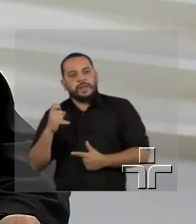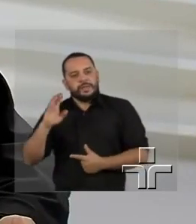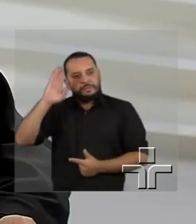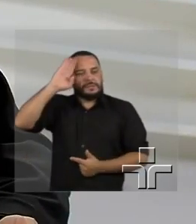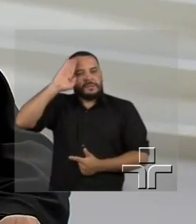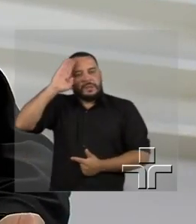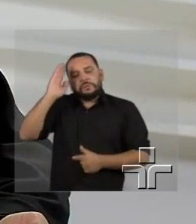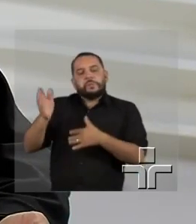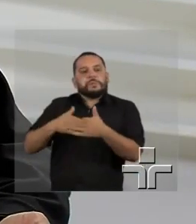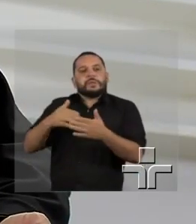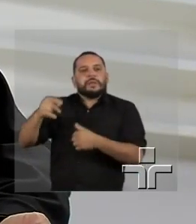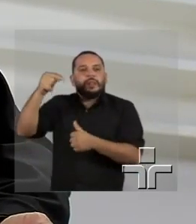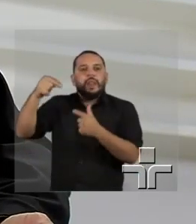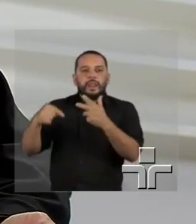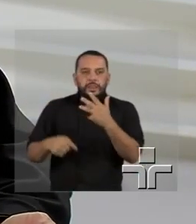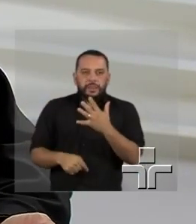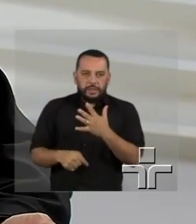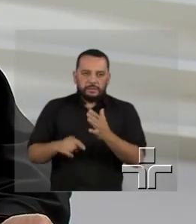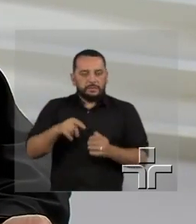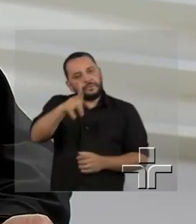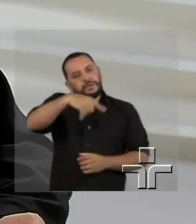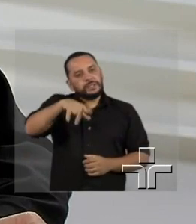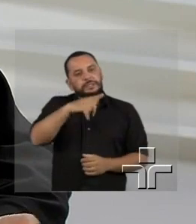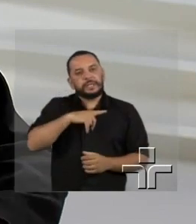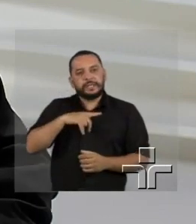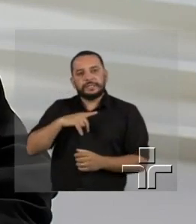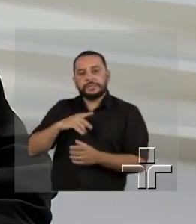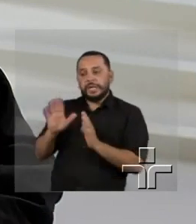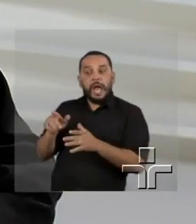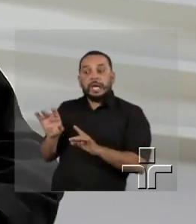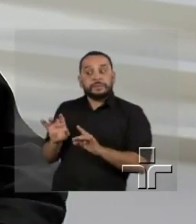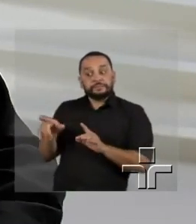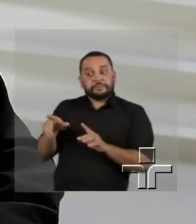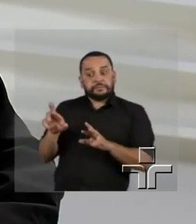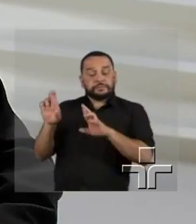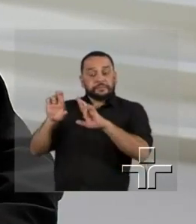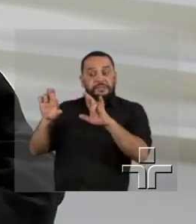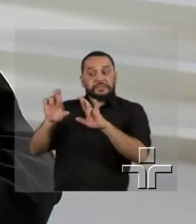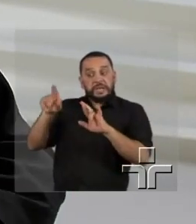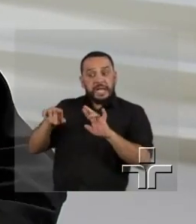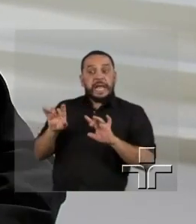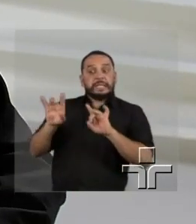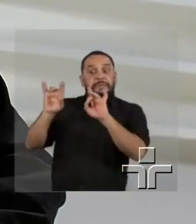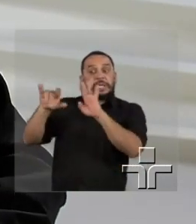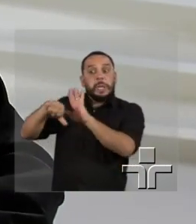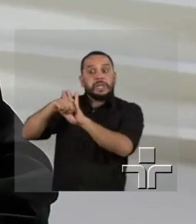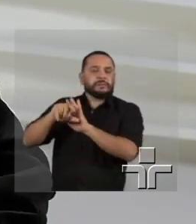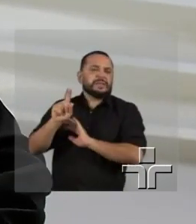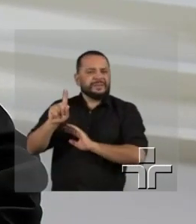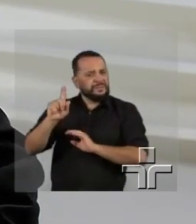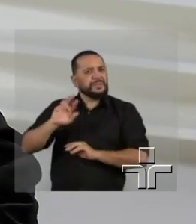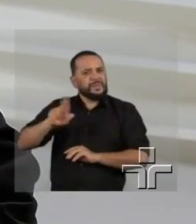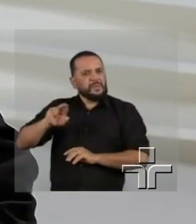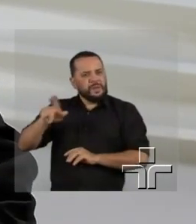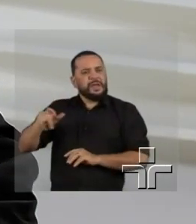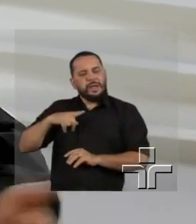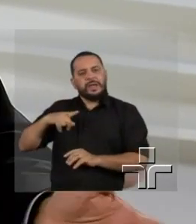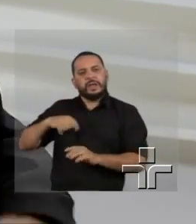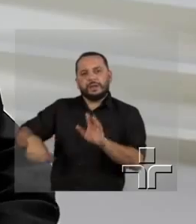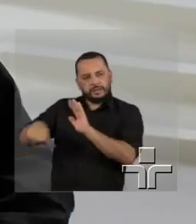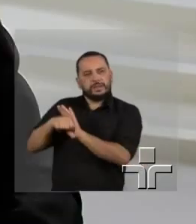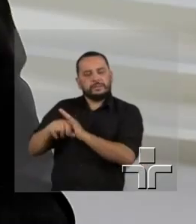limpar a segurança pública no Rio de Janeiro. É possível fazer isso sem se confrontar com as milícias? Não, você tem que confrontar